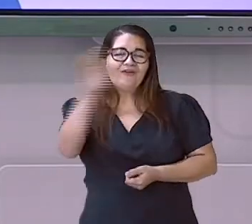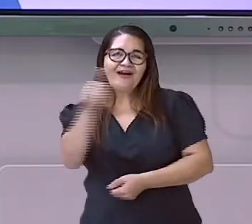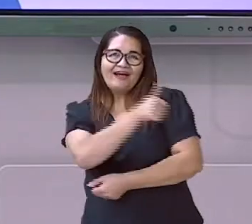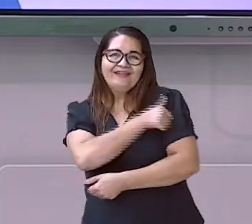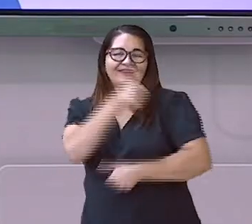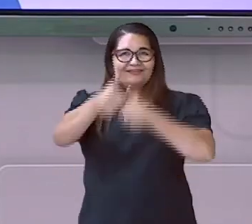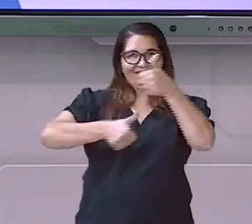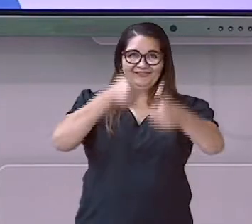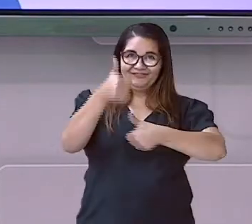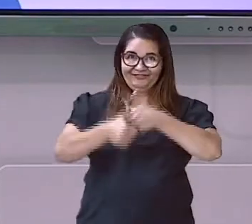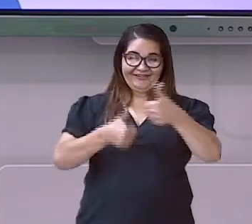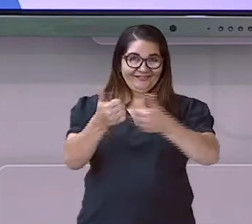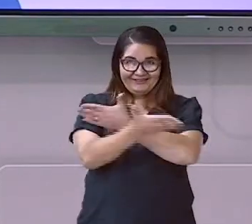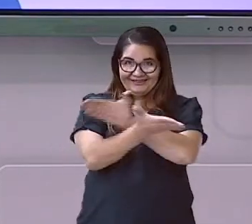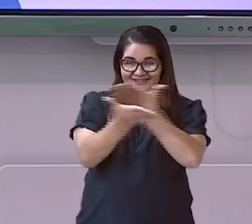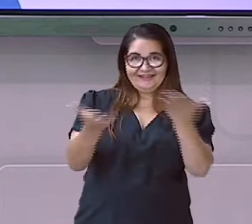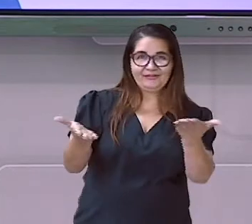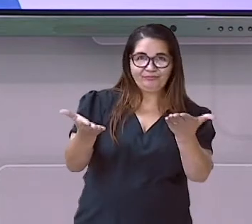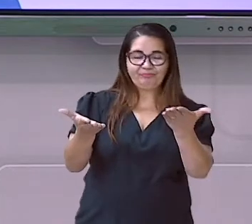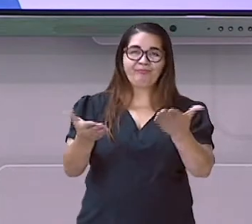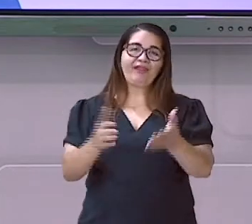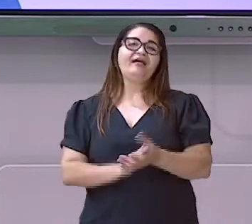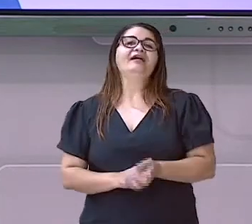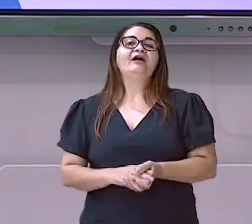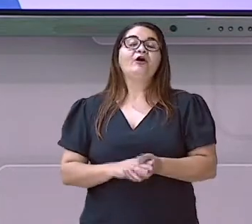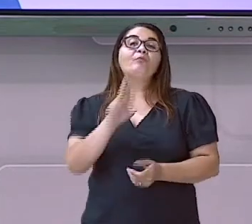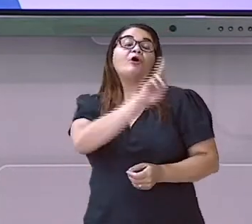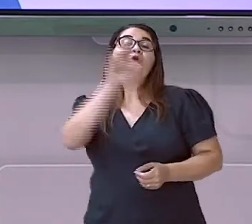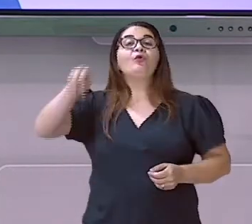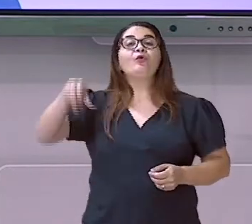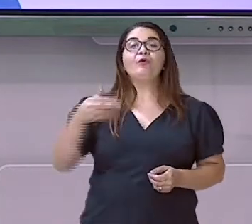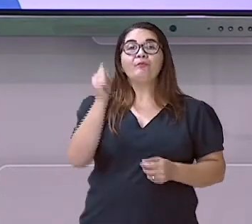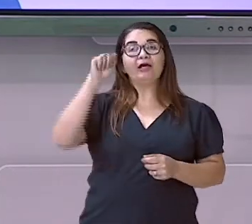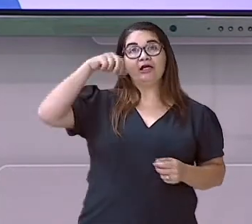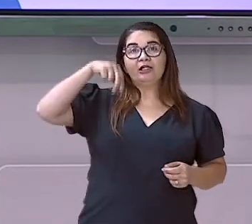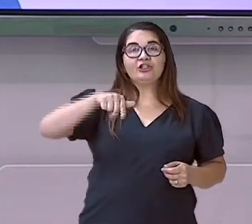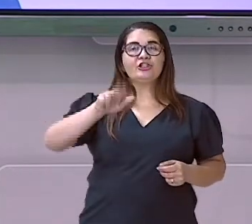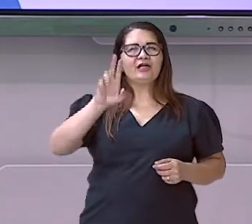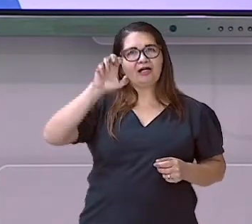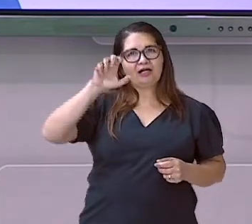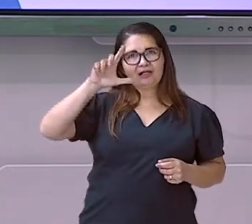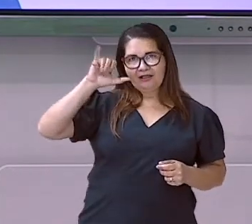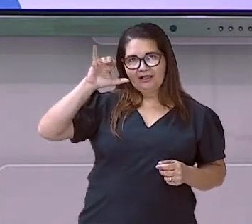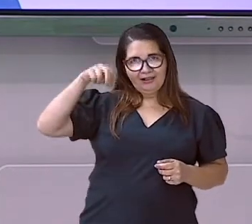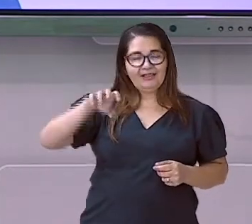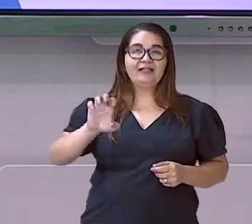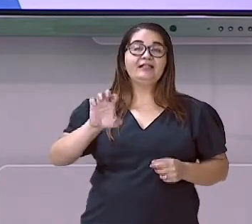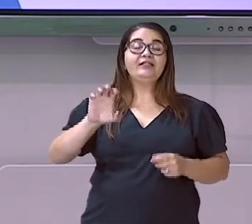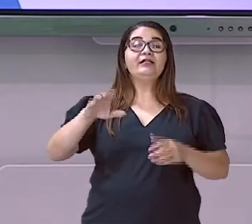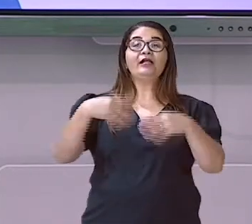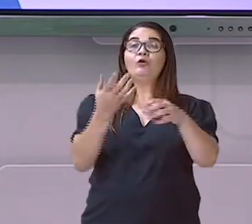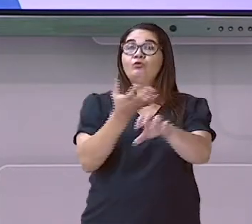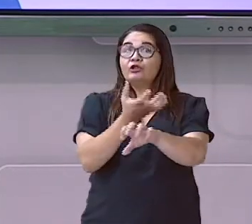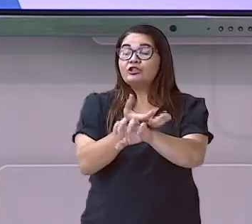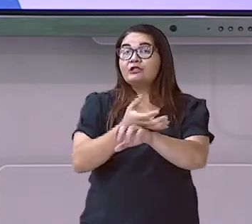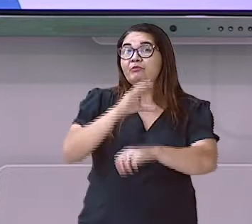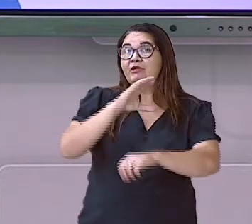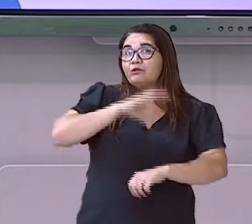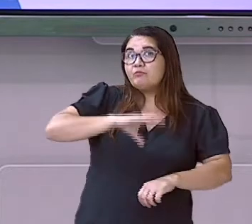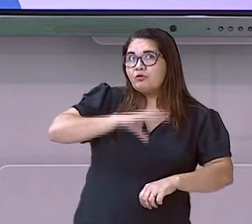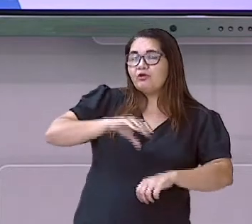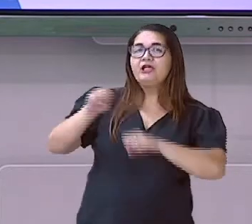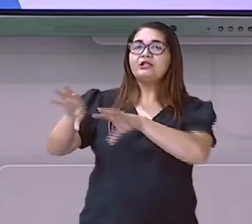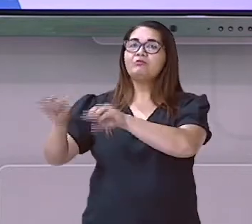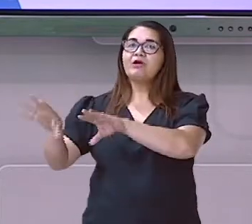Olá, estudantes! Tudo bem com vocês? Me chamo Jaqueline e sou professora de língua portuguesa da EJA.